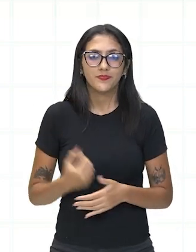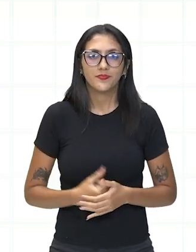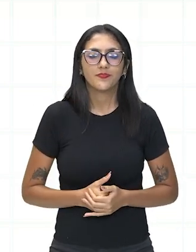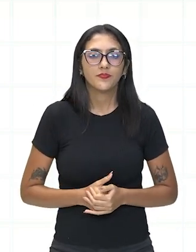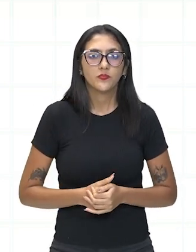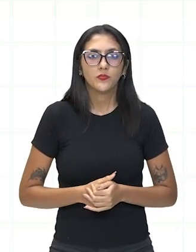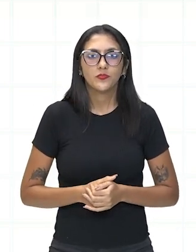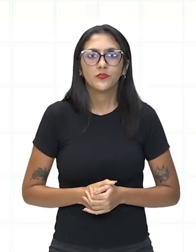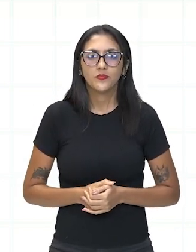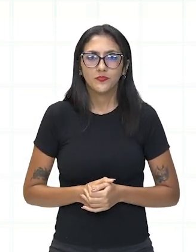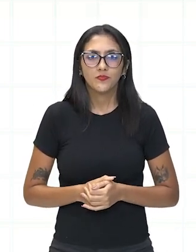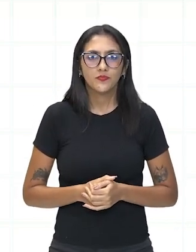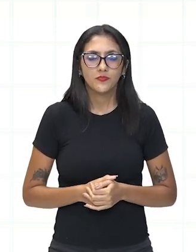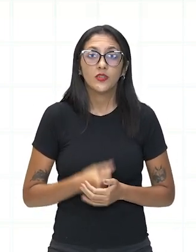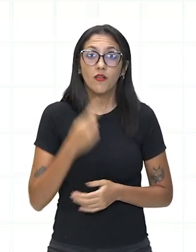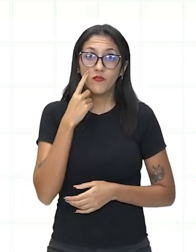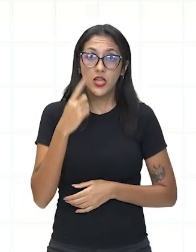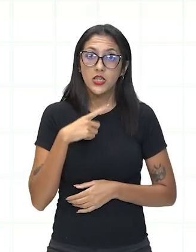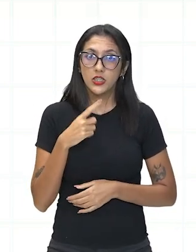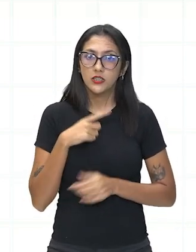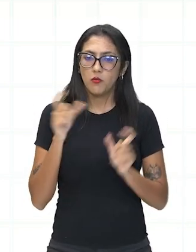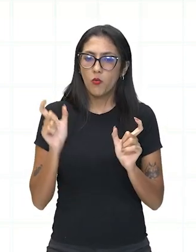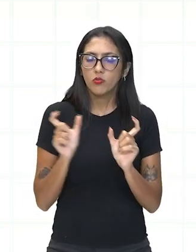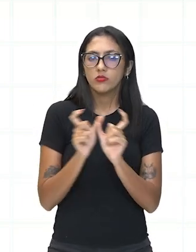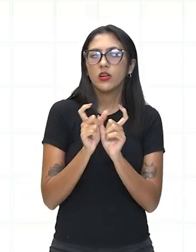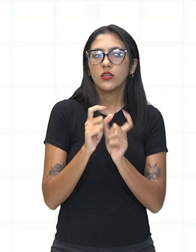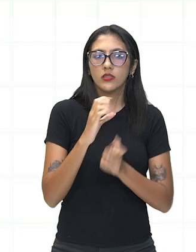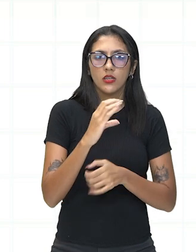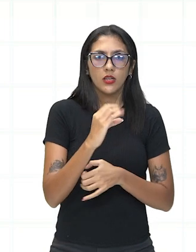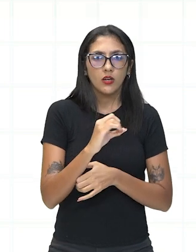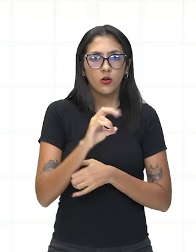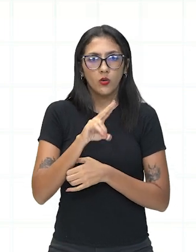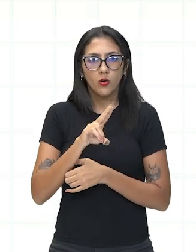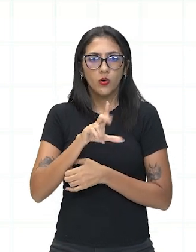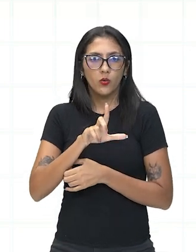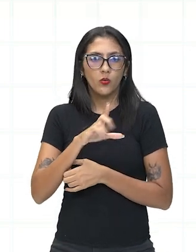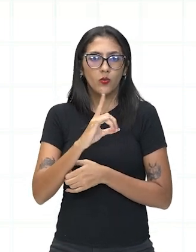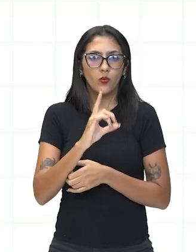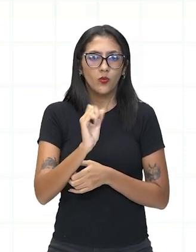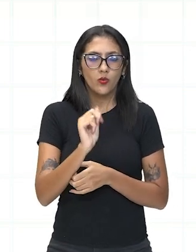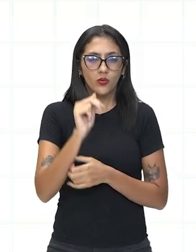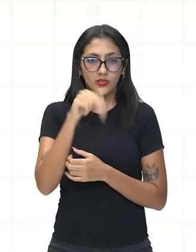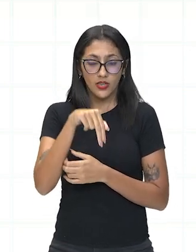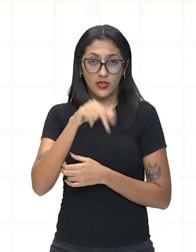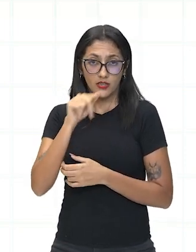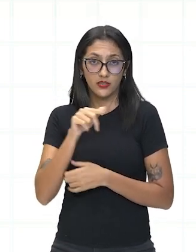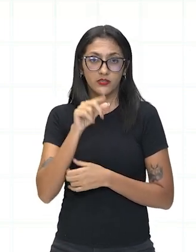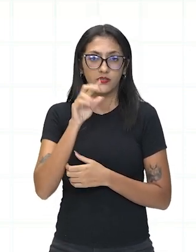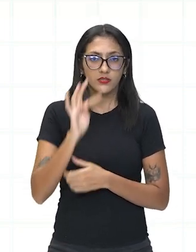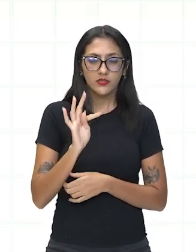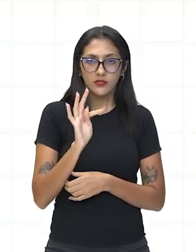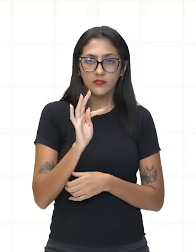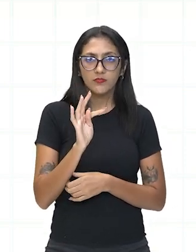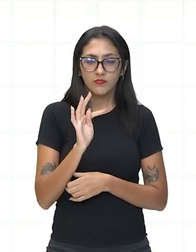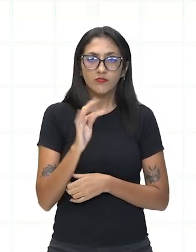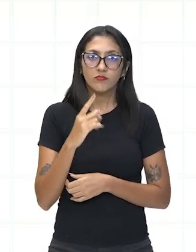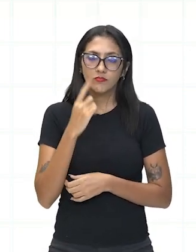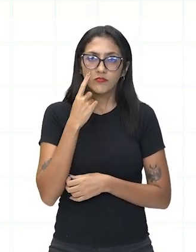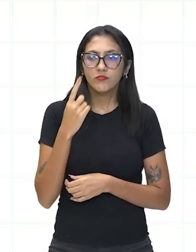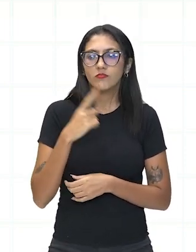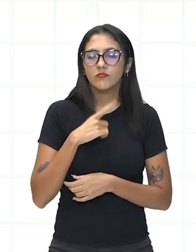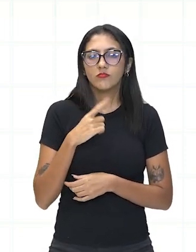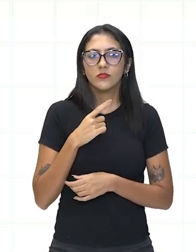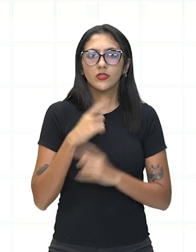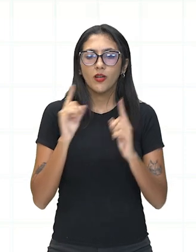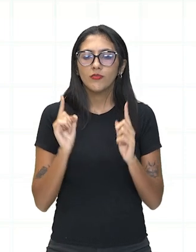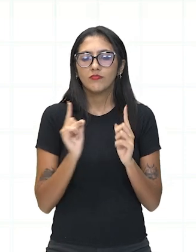Posso usar a forma contraída aqui, ó. They couldn't sing. They couldn't sing. Eles sabiam,